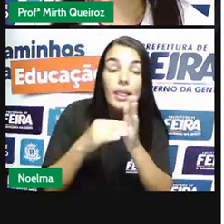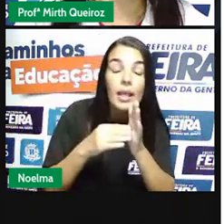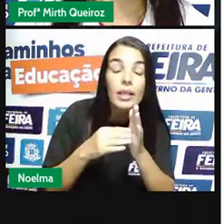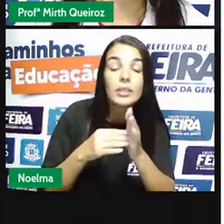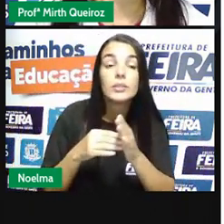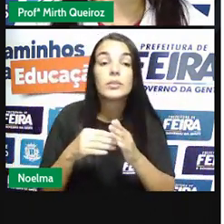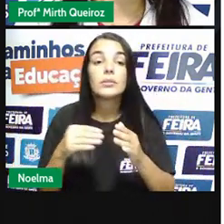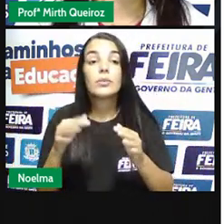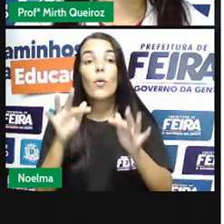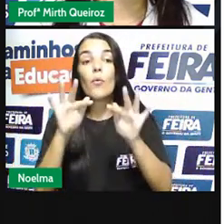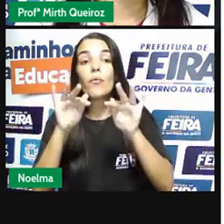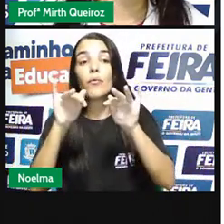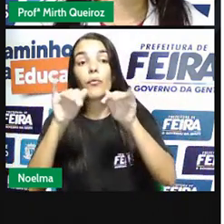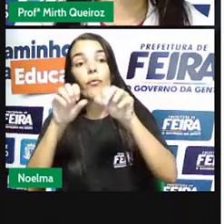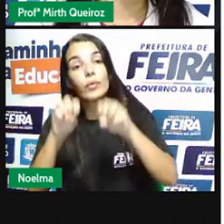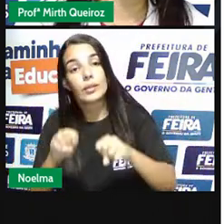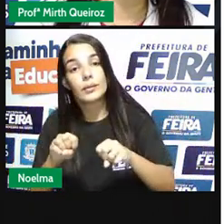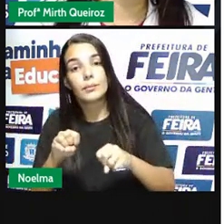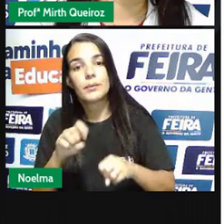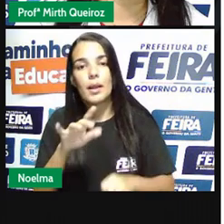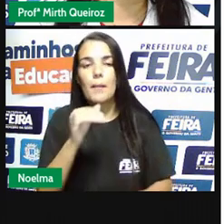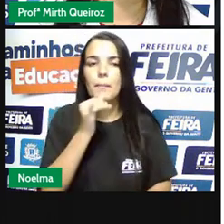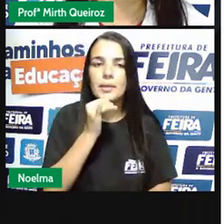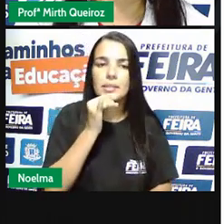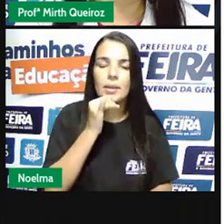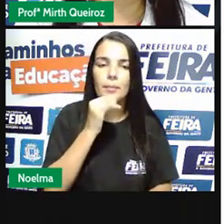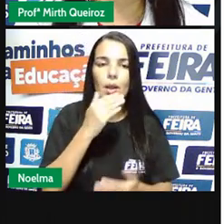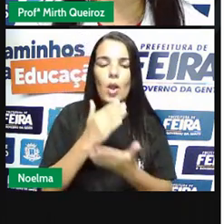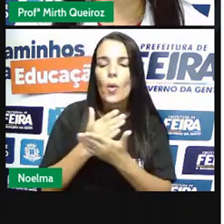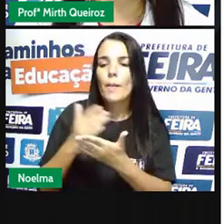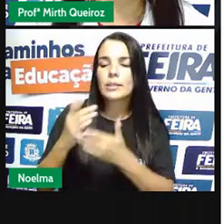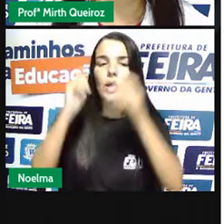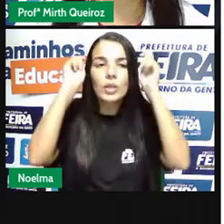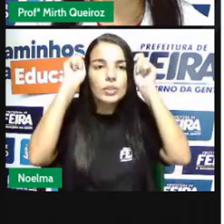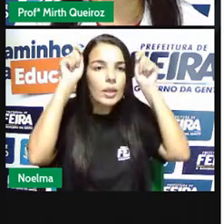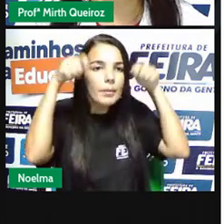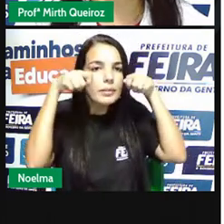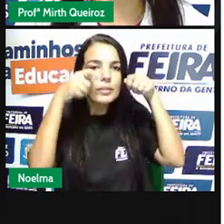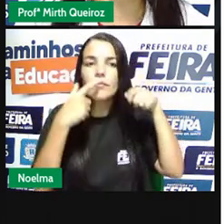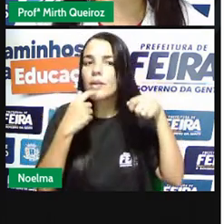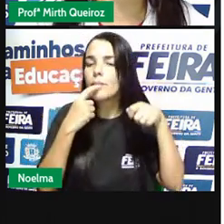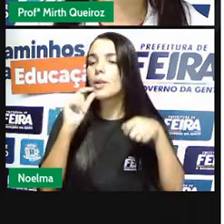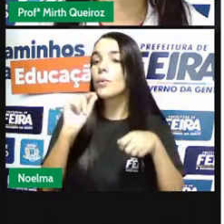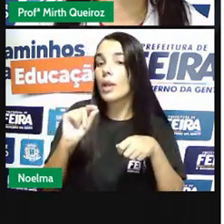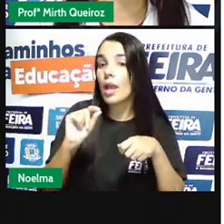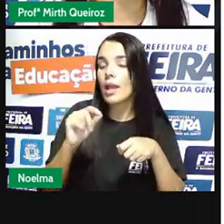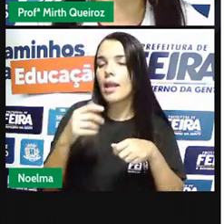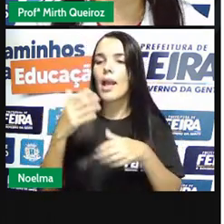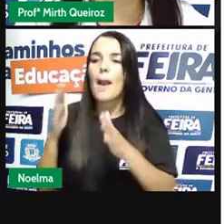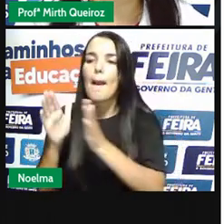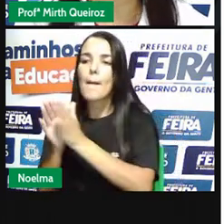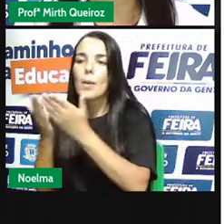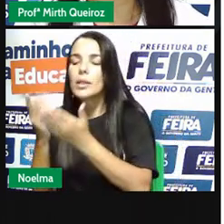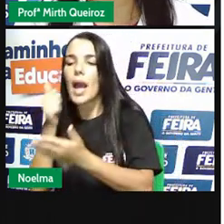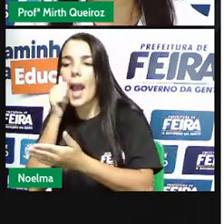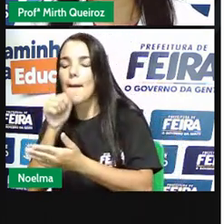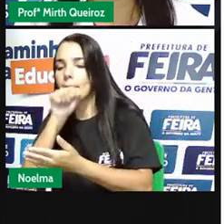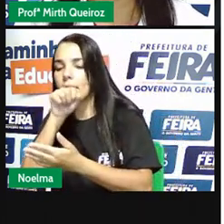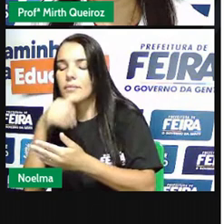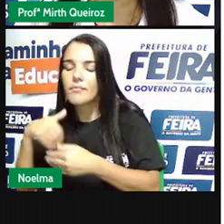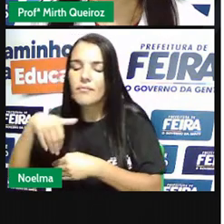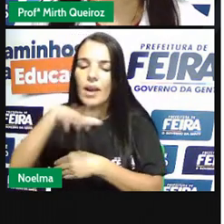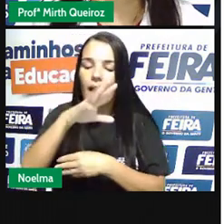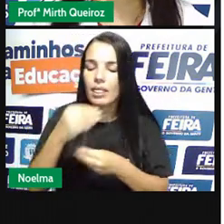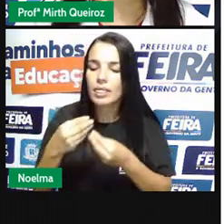final da história por exemplo a situação inicial do Chapeuzinho Vermelho Quando a mãe pede para ela entregar os doces para